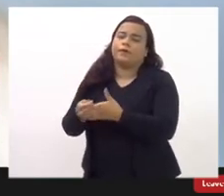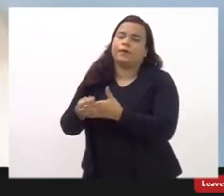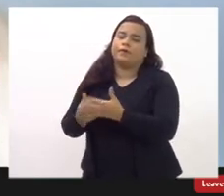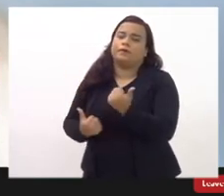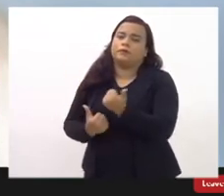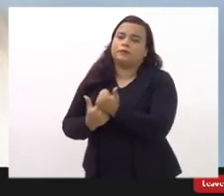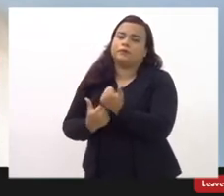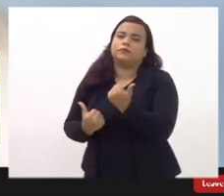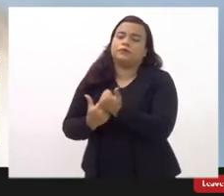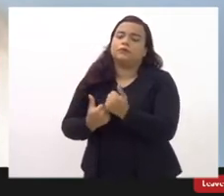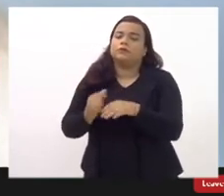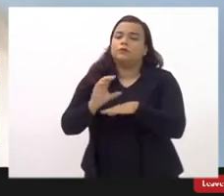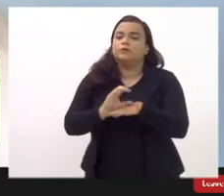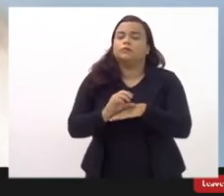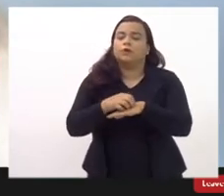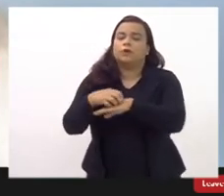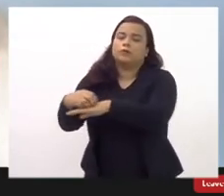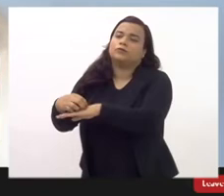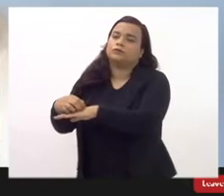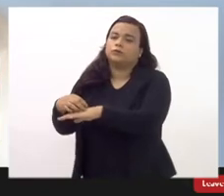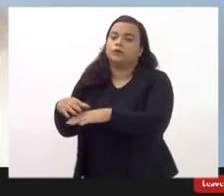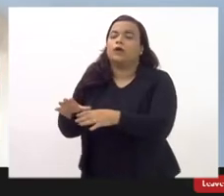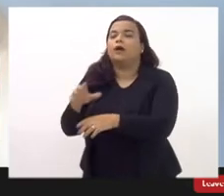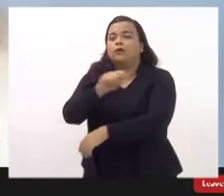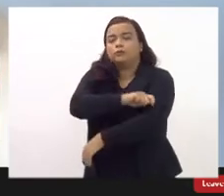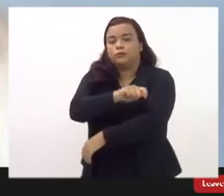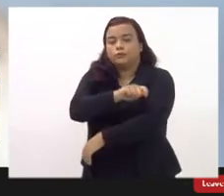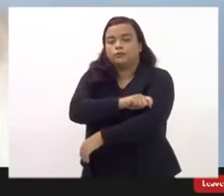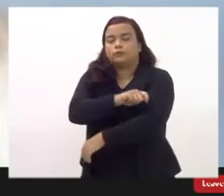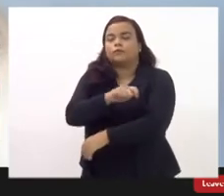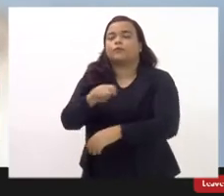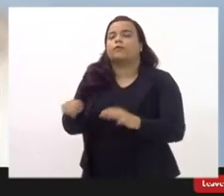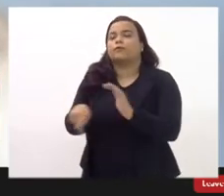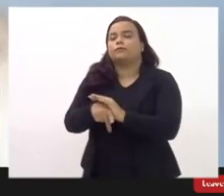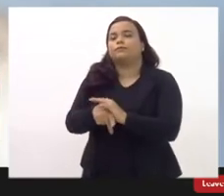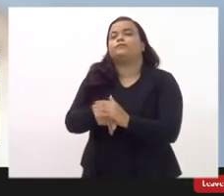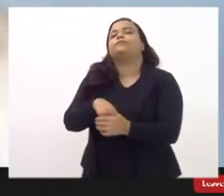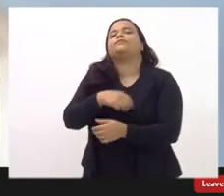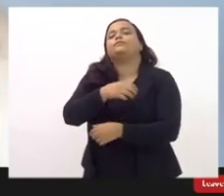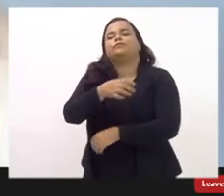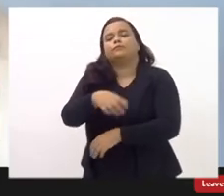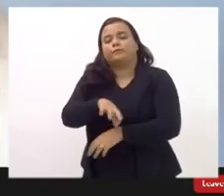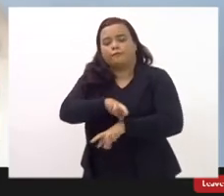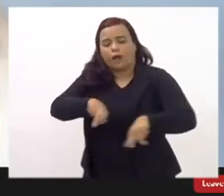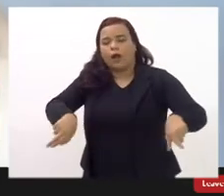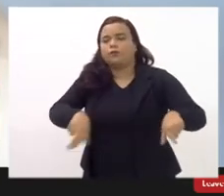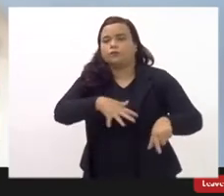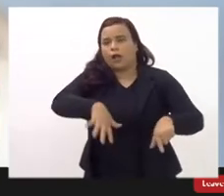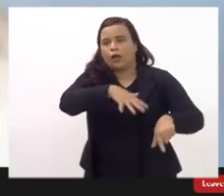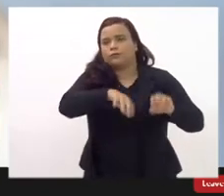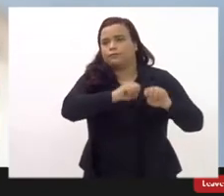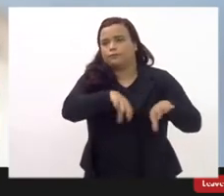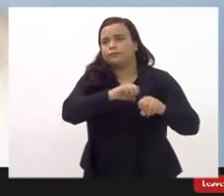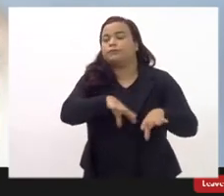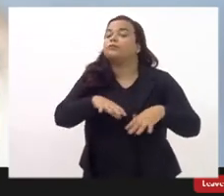transporte aos estudantes do ensino médio técnico subsequente ou concomitante. Esse recurso precisa ser complementado ainda